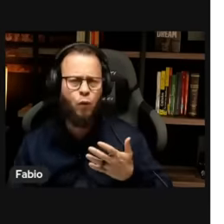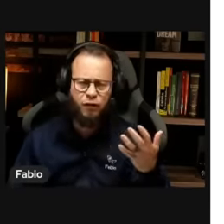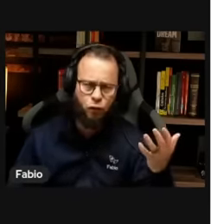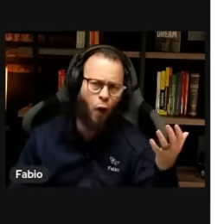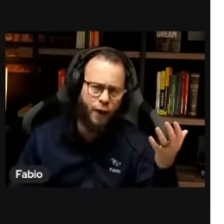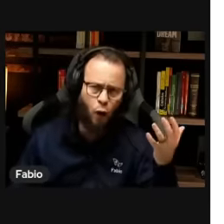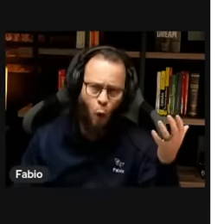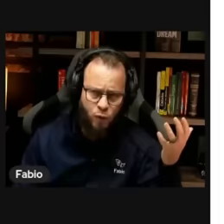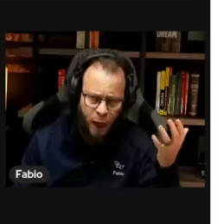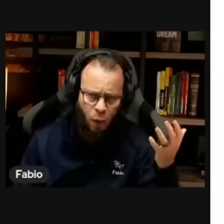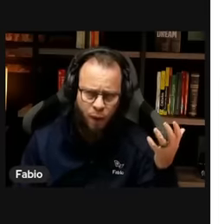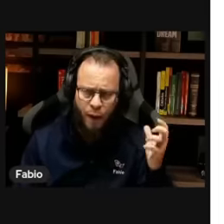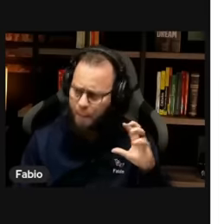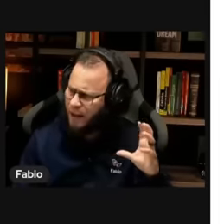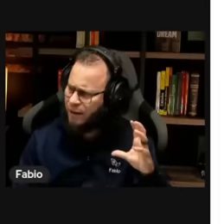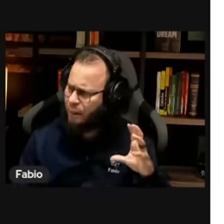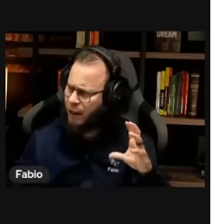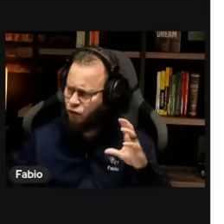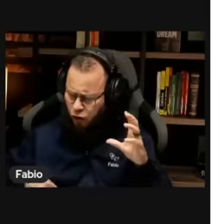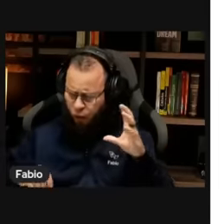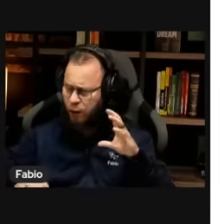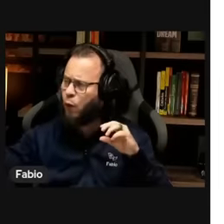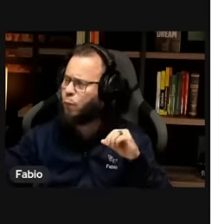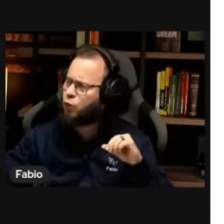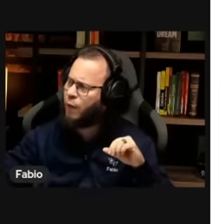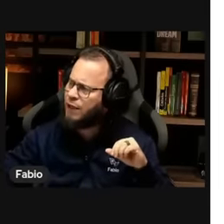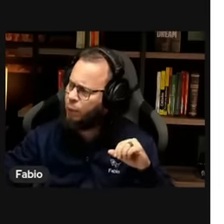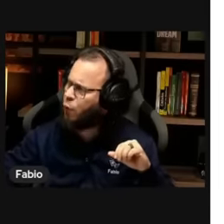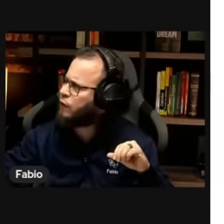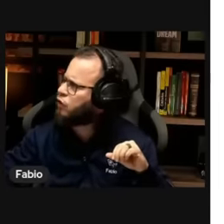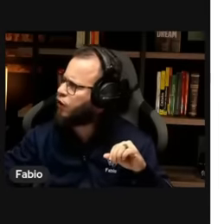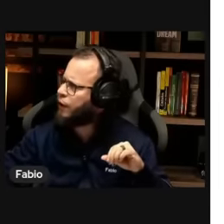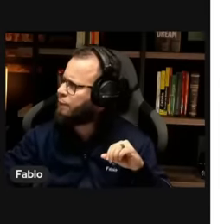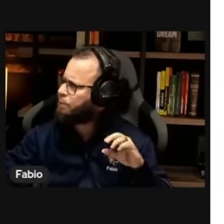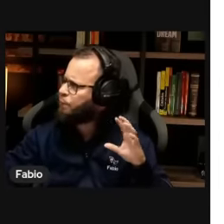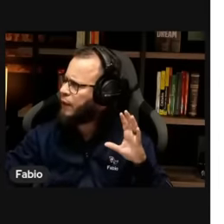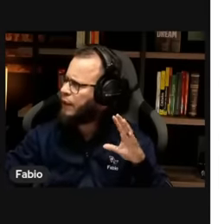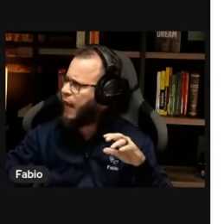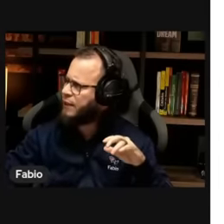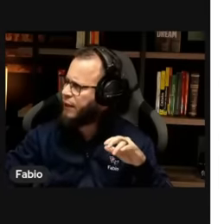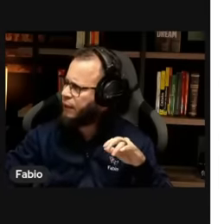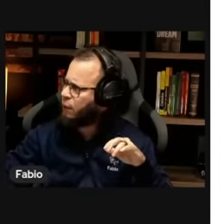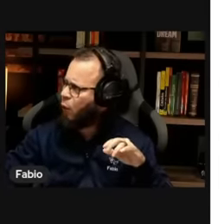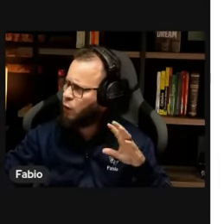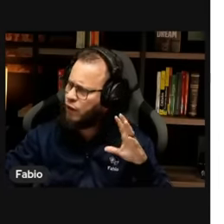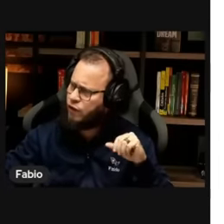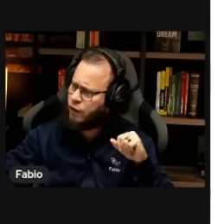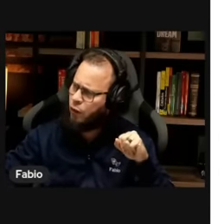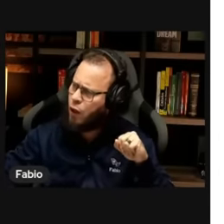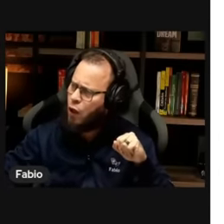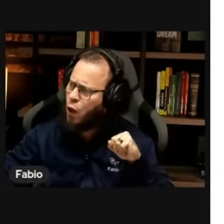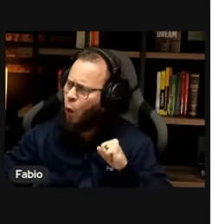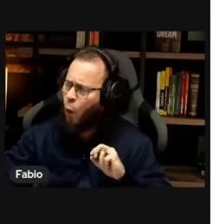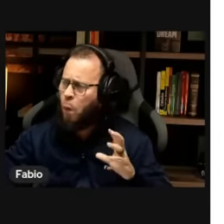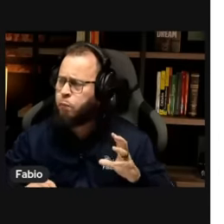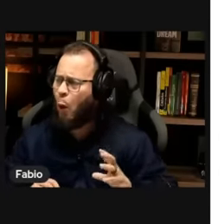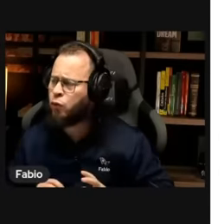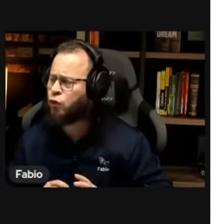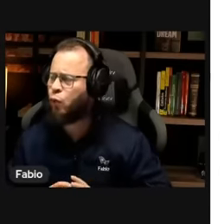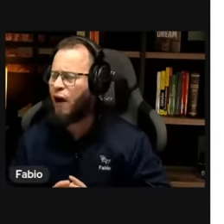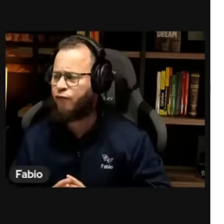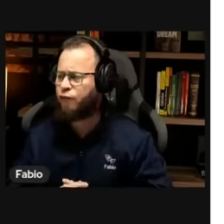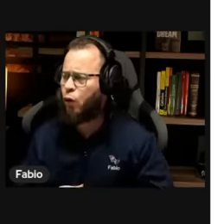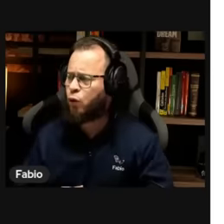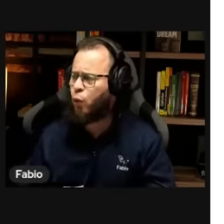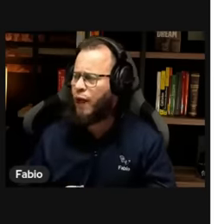ter uma vitória ou não. Basicamente isso. Eu quero ler o ponto mais importante aqui, que é esse aqui. Olha o que diz aqui, ó. Um